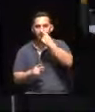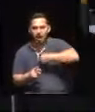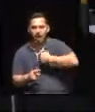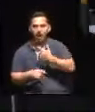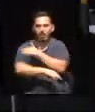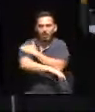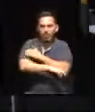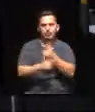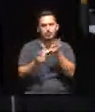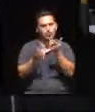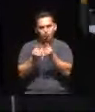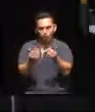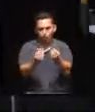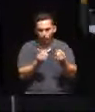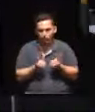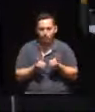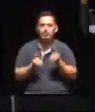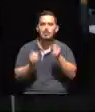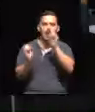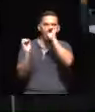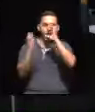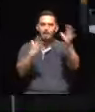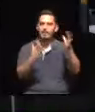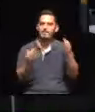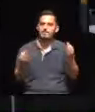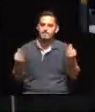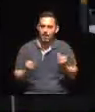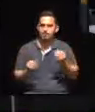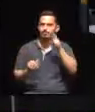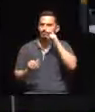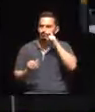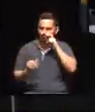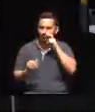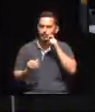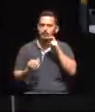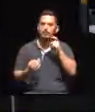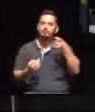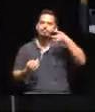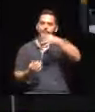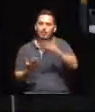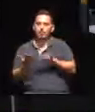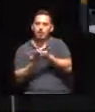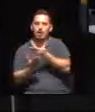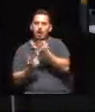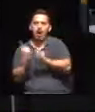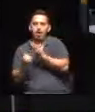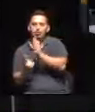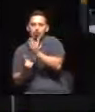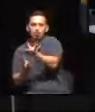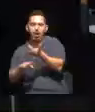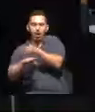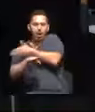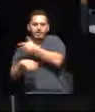fragilidades sejam resolvidas e as árvores sejam de facto protegidas do que propor algo que já existe ou que em